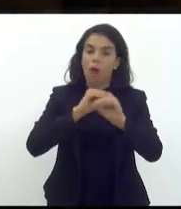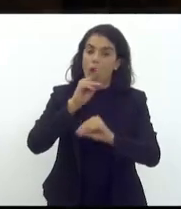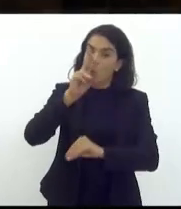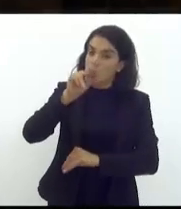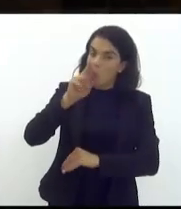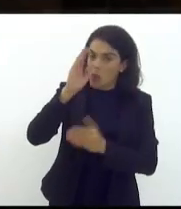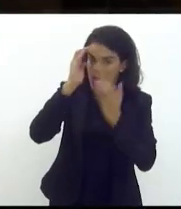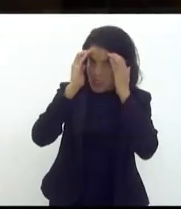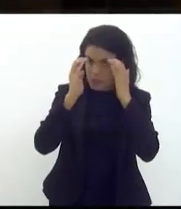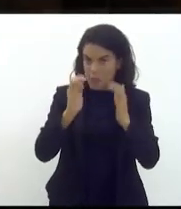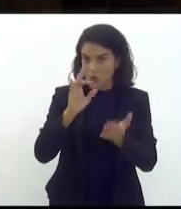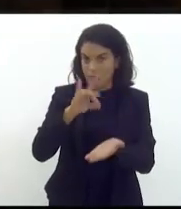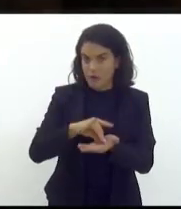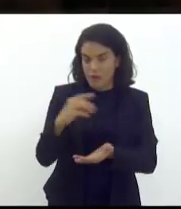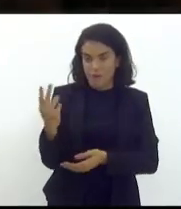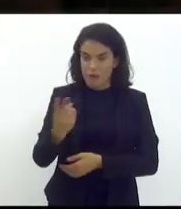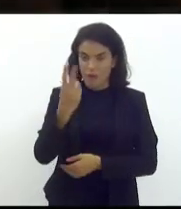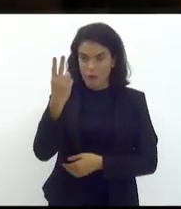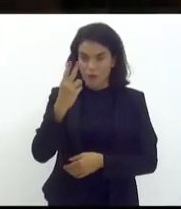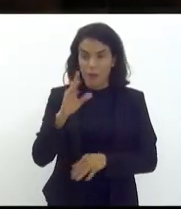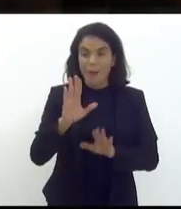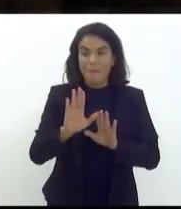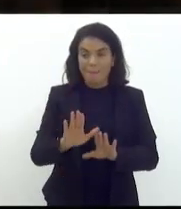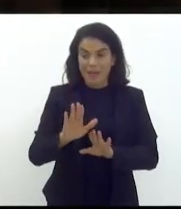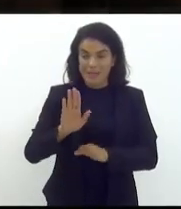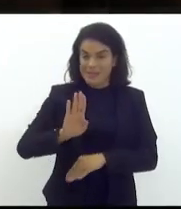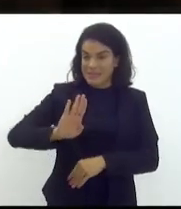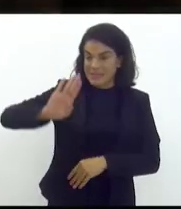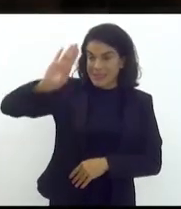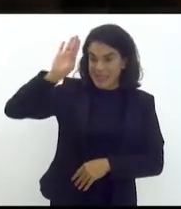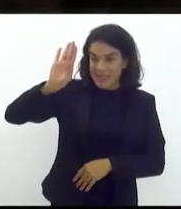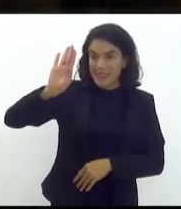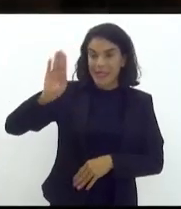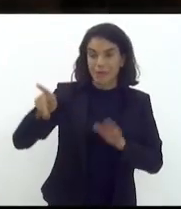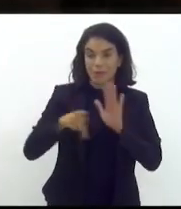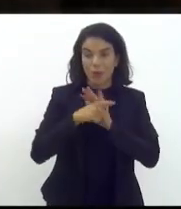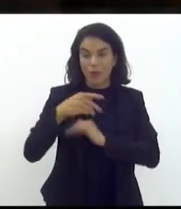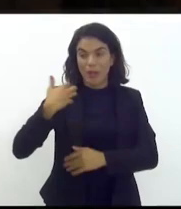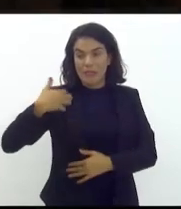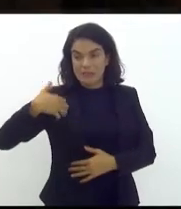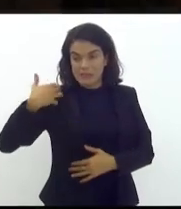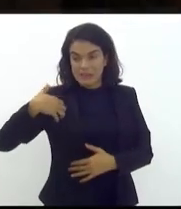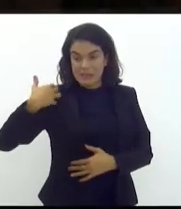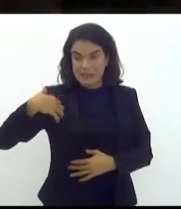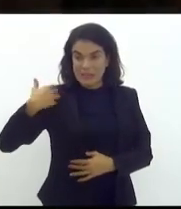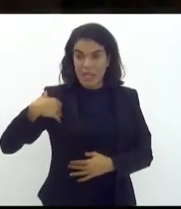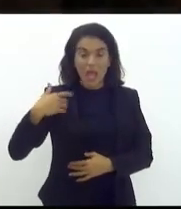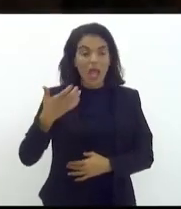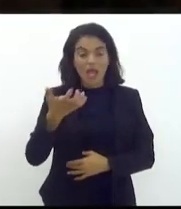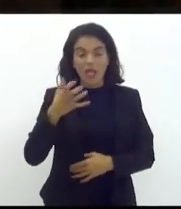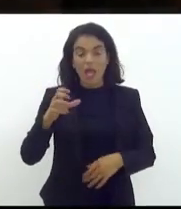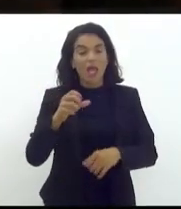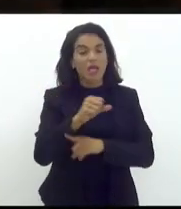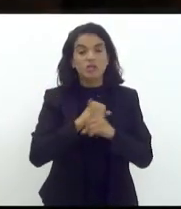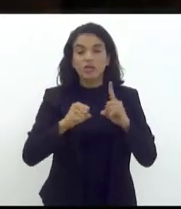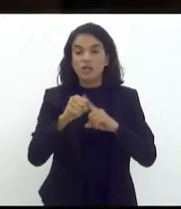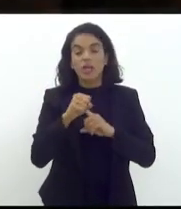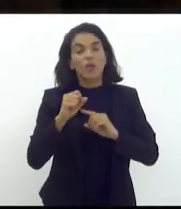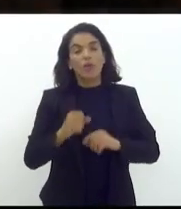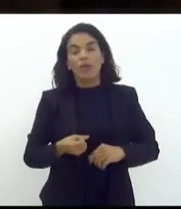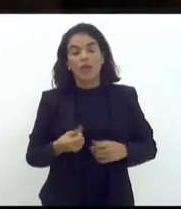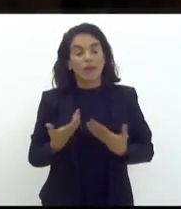cumpriu com esses valores mas esse candidato Argentina ele quer seguir a sociedade Se liberte disso